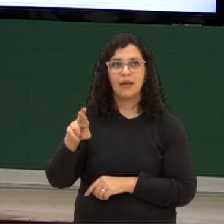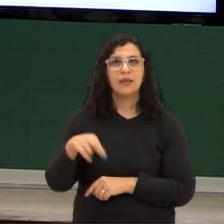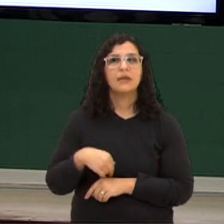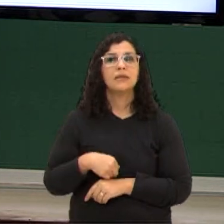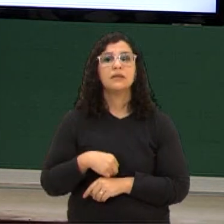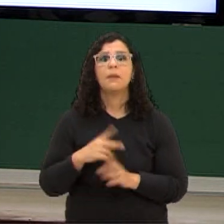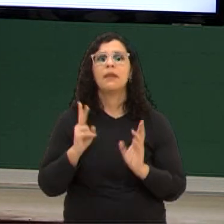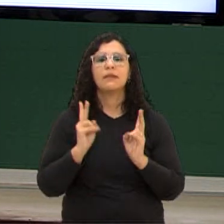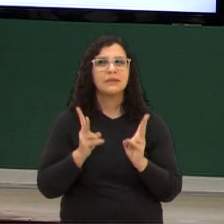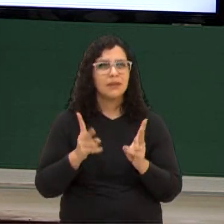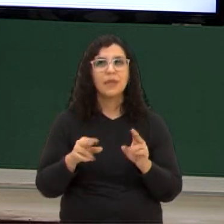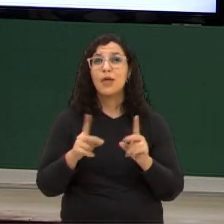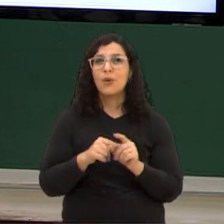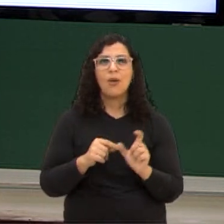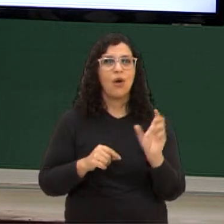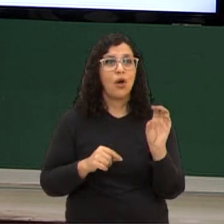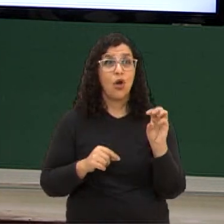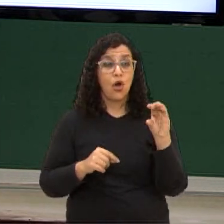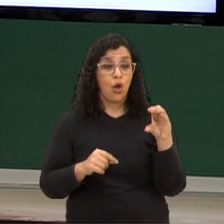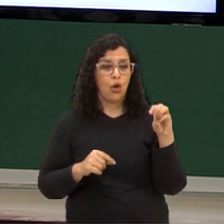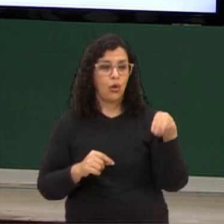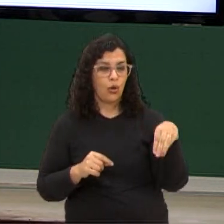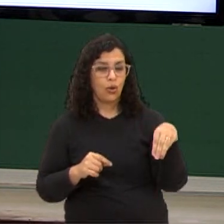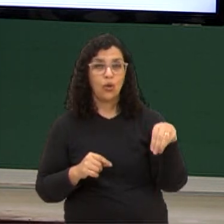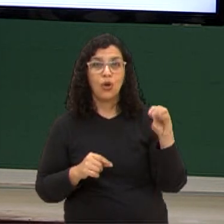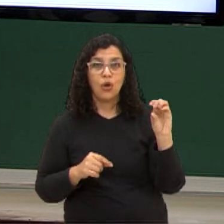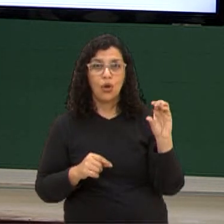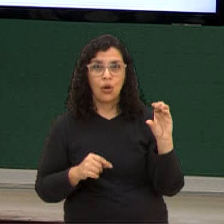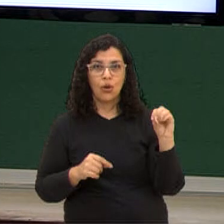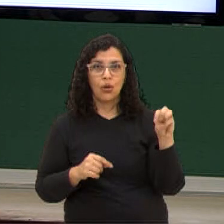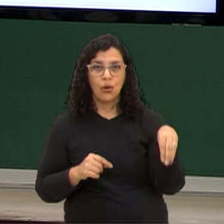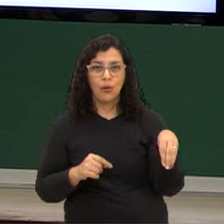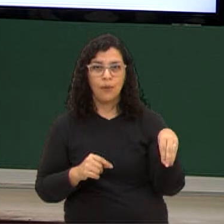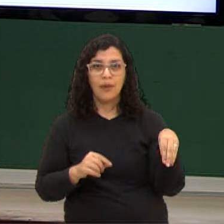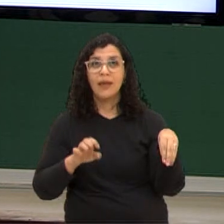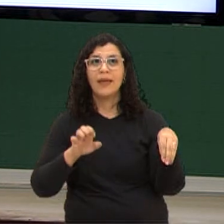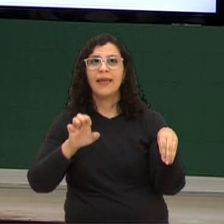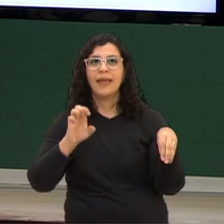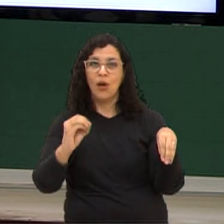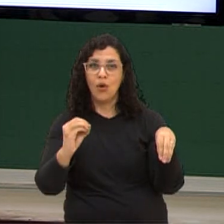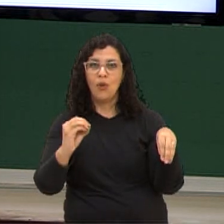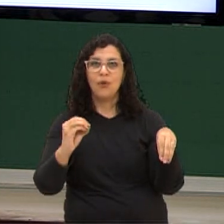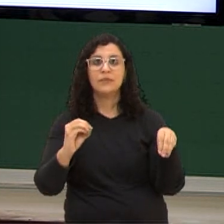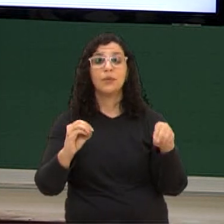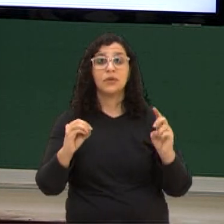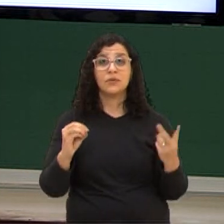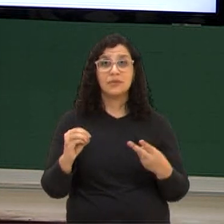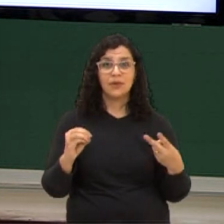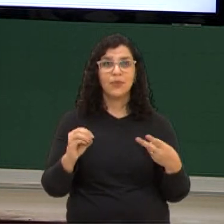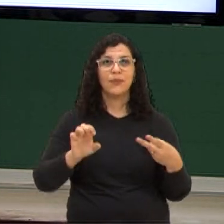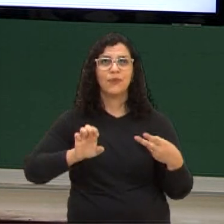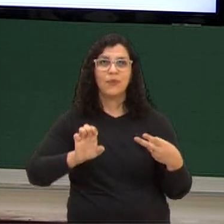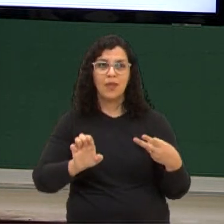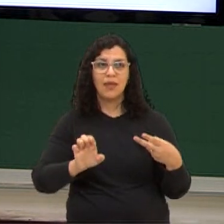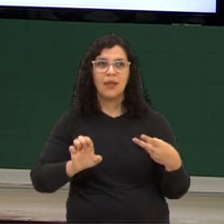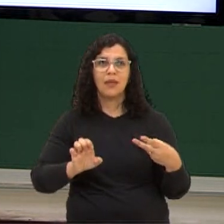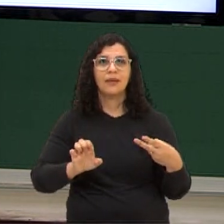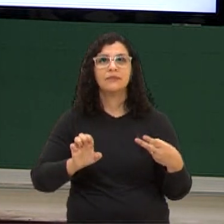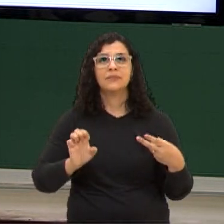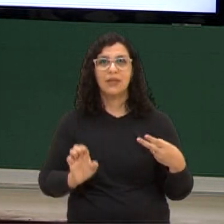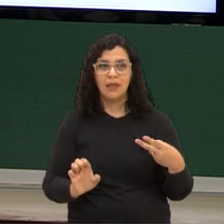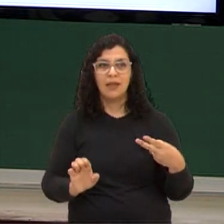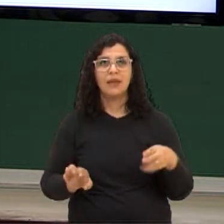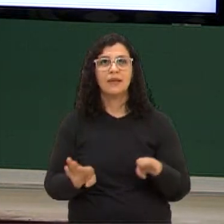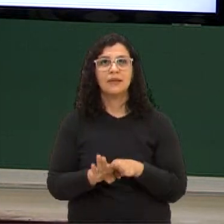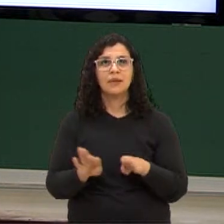er. Como que eu vou conjugar? Então, eu como. Aqui mantém-se o e